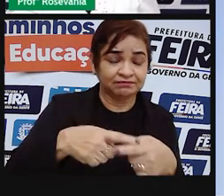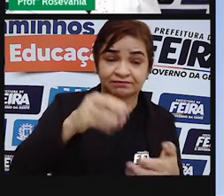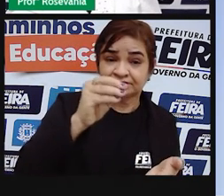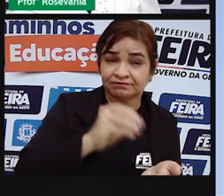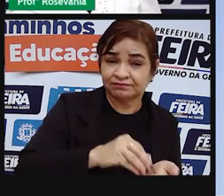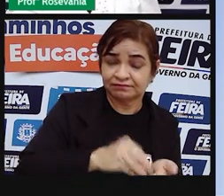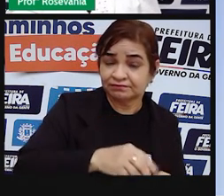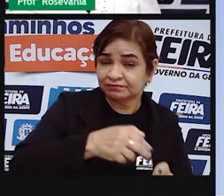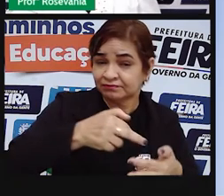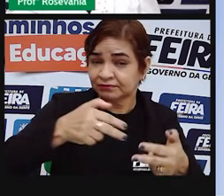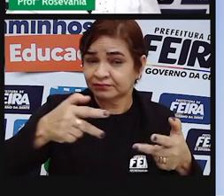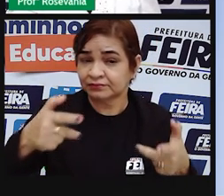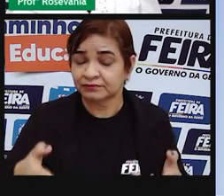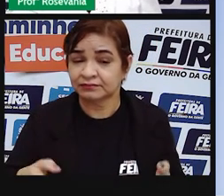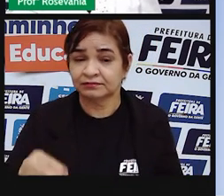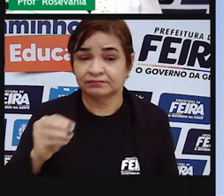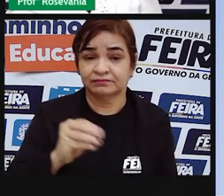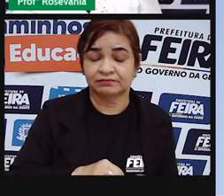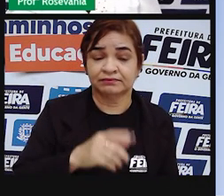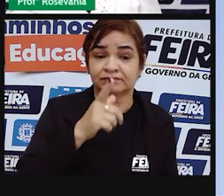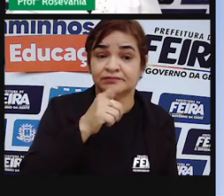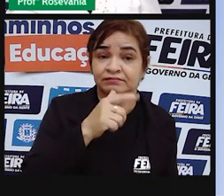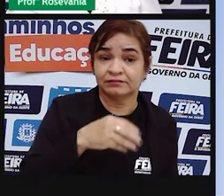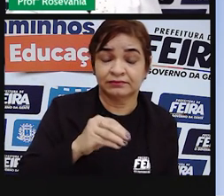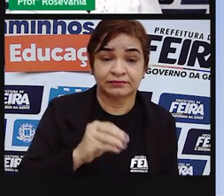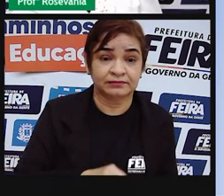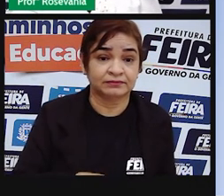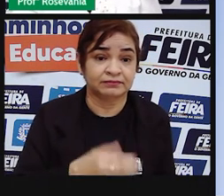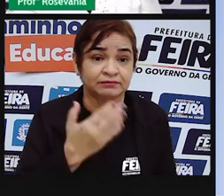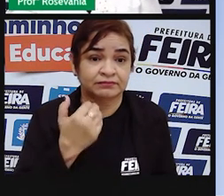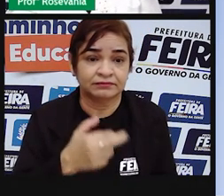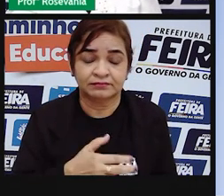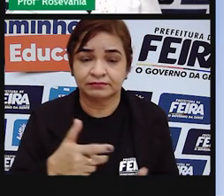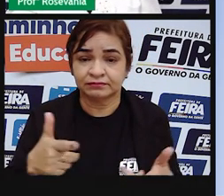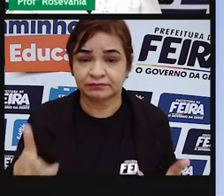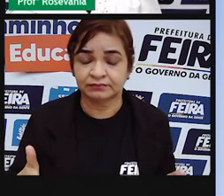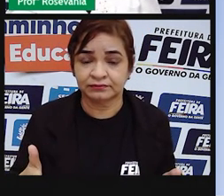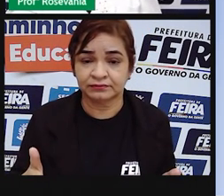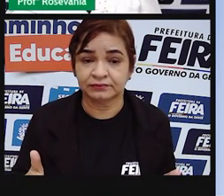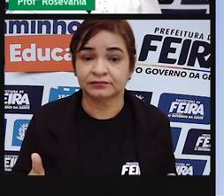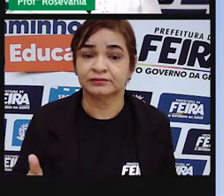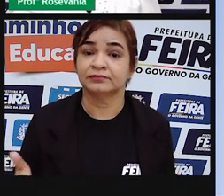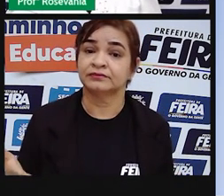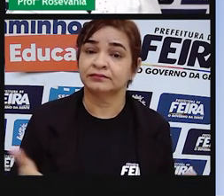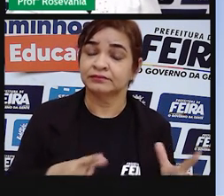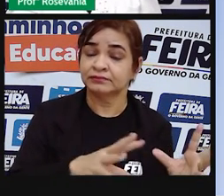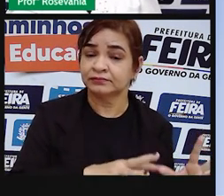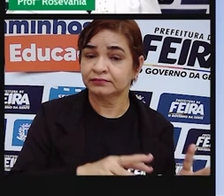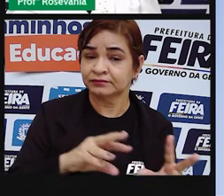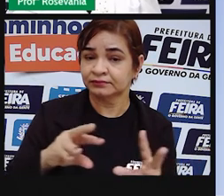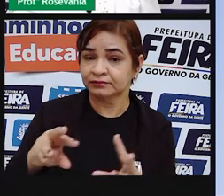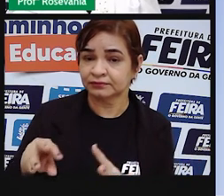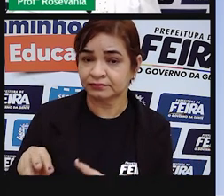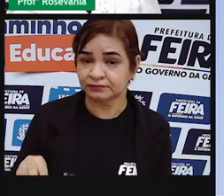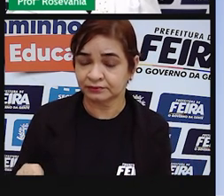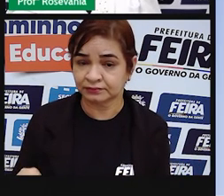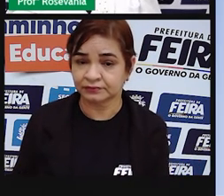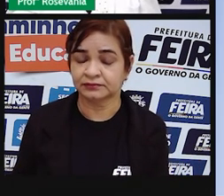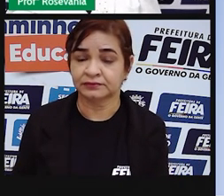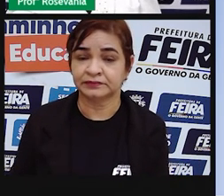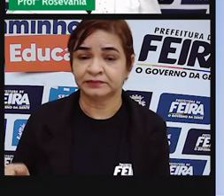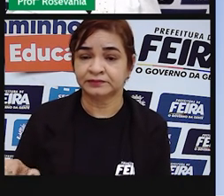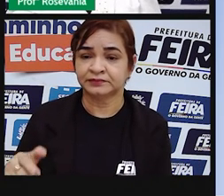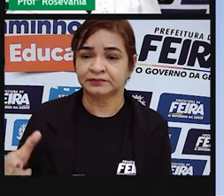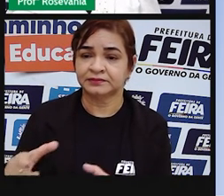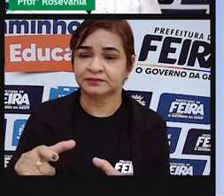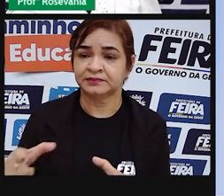das péssimas condições lá para sobreviver, né? É, a gente também migrou do sertão para, ó,